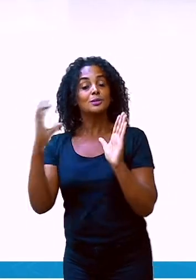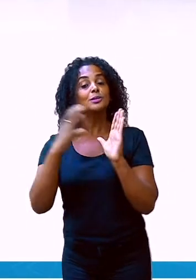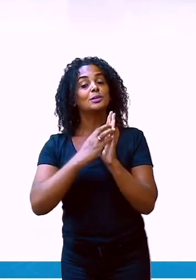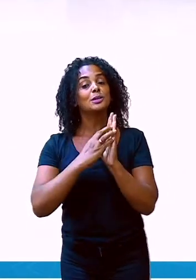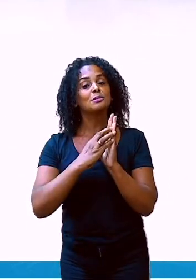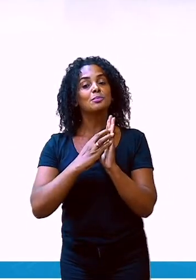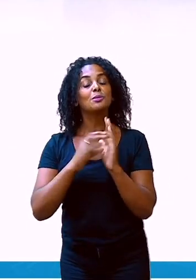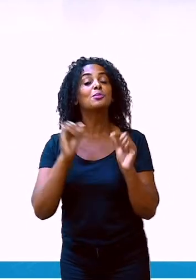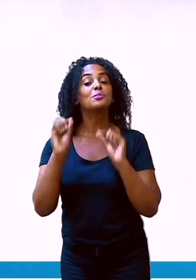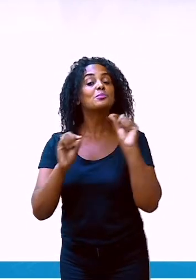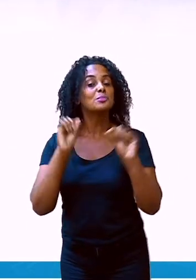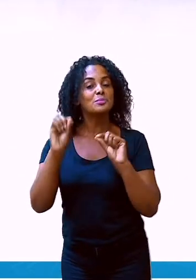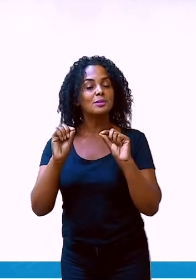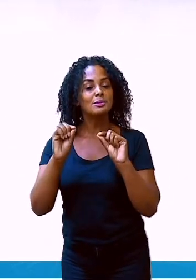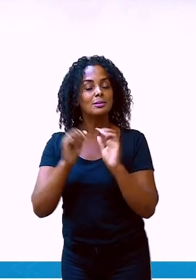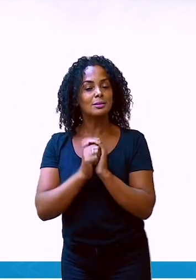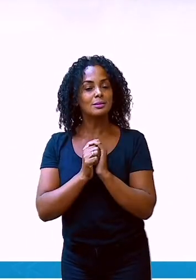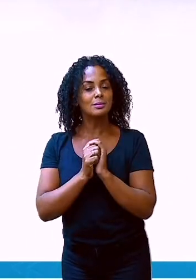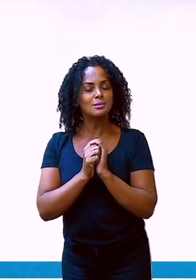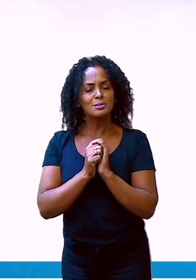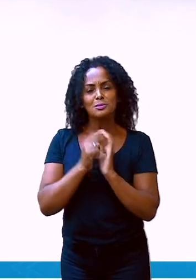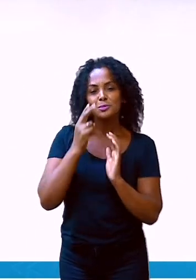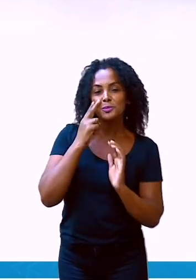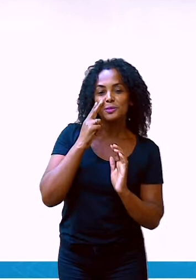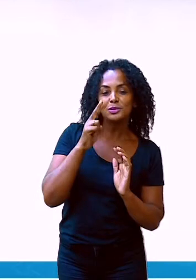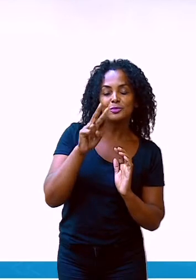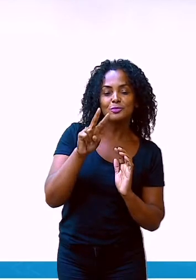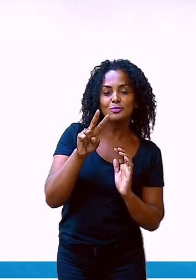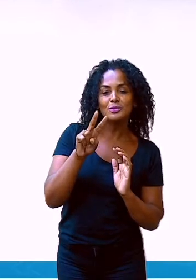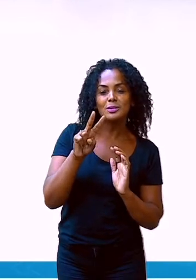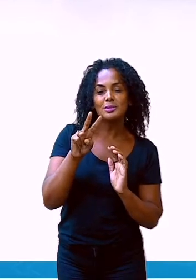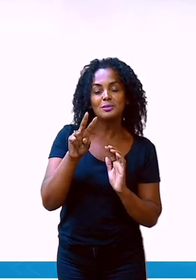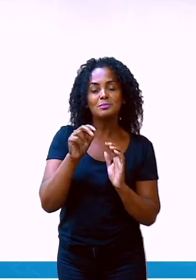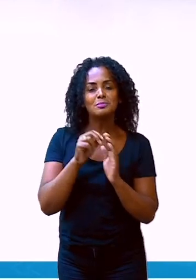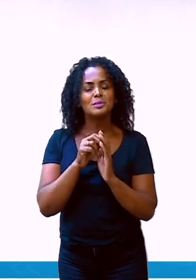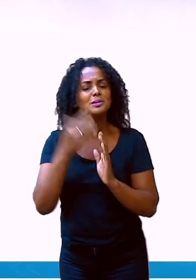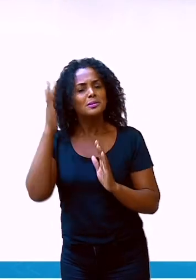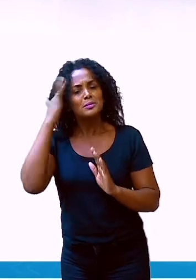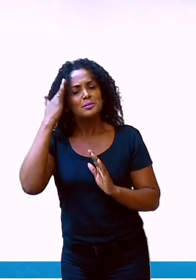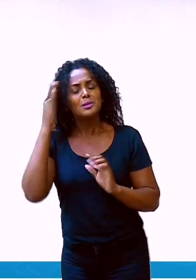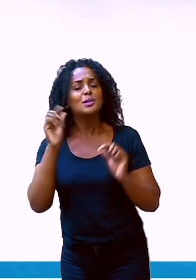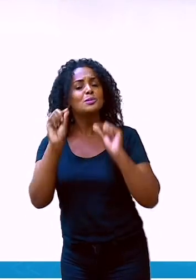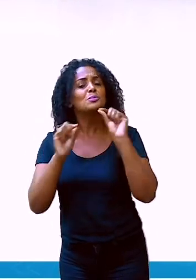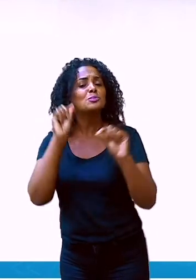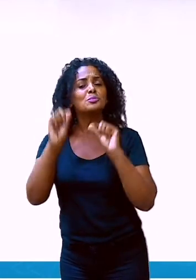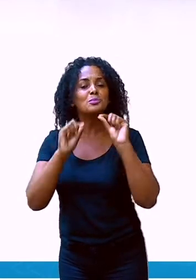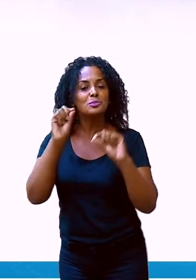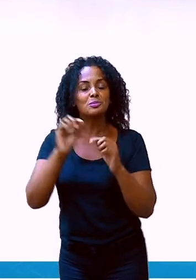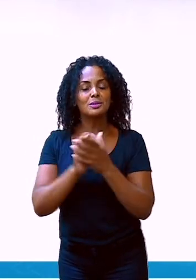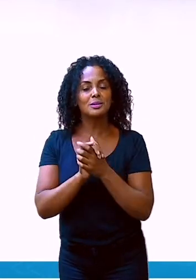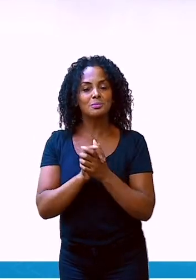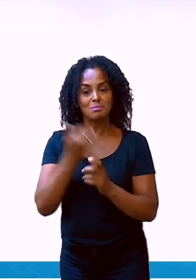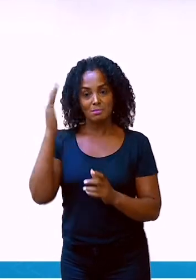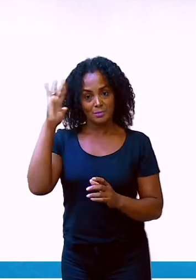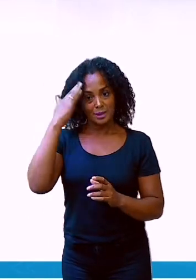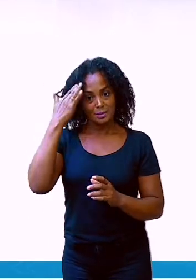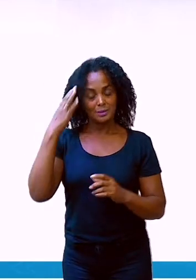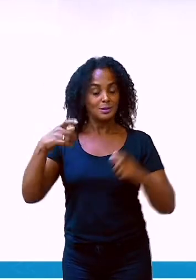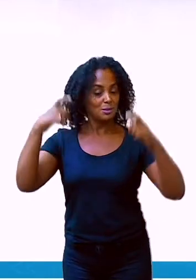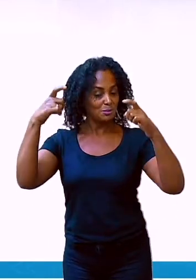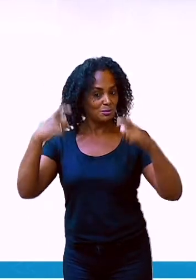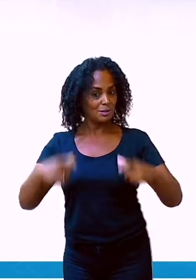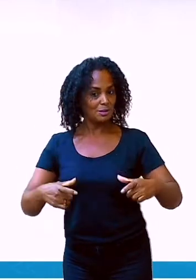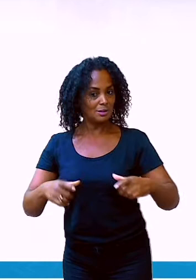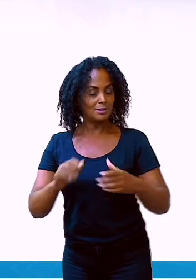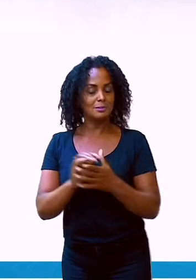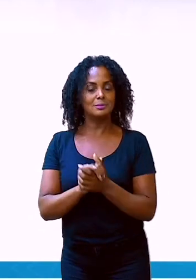Quando nós visualizamos este símbolo, o que a gente entende? A gente entende que naquele lugar